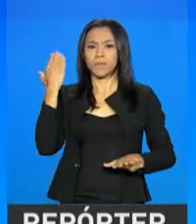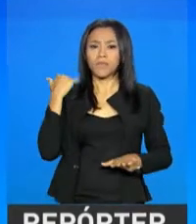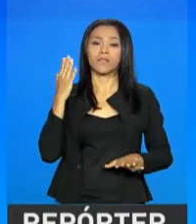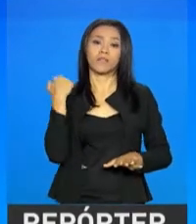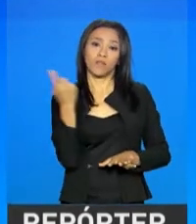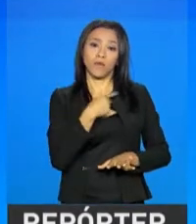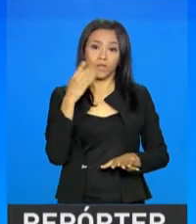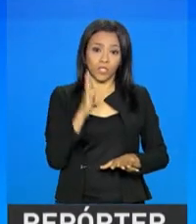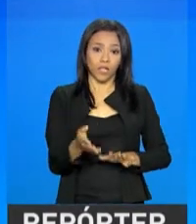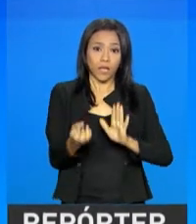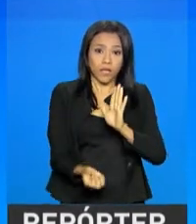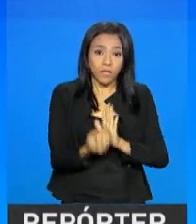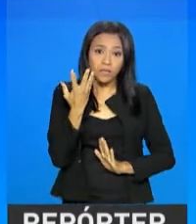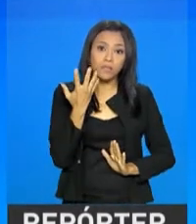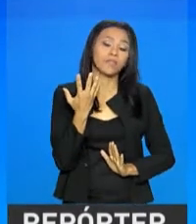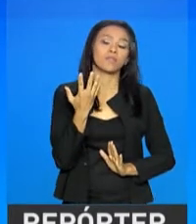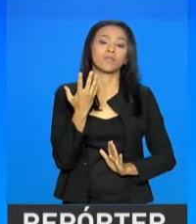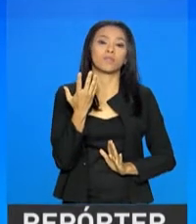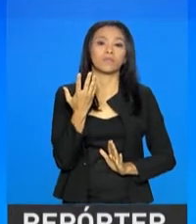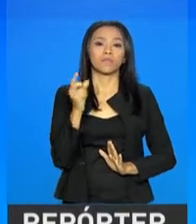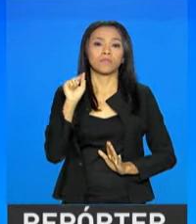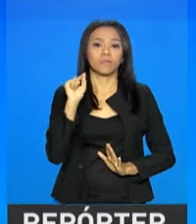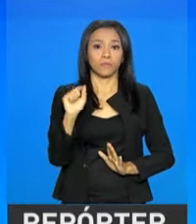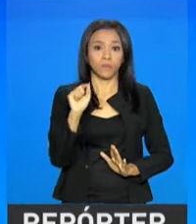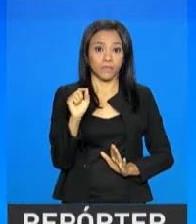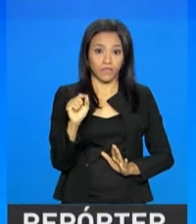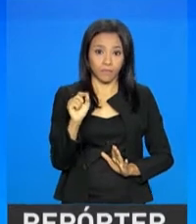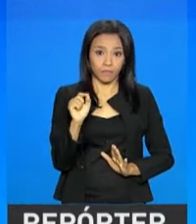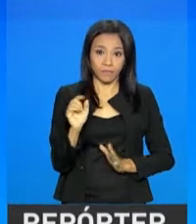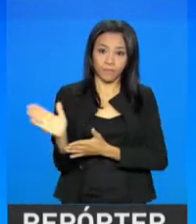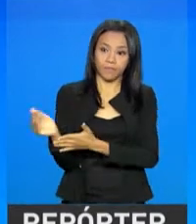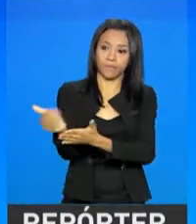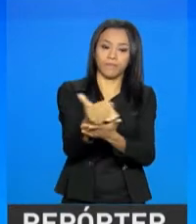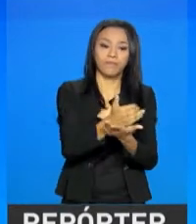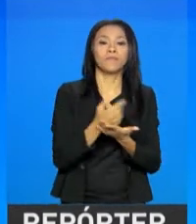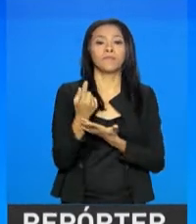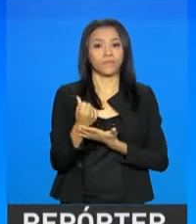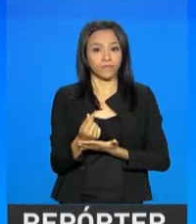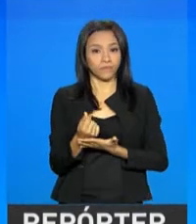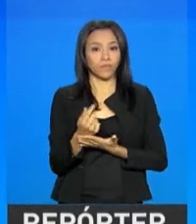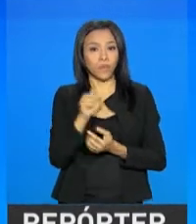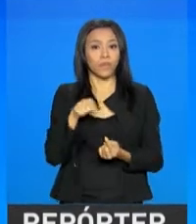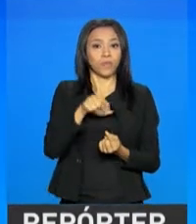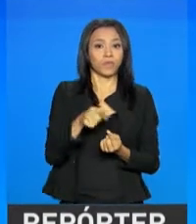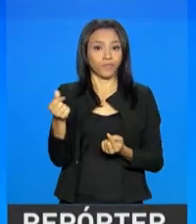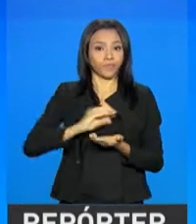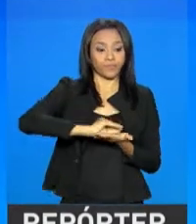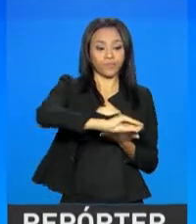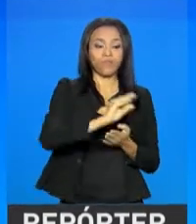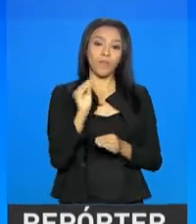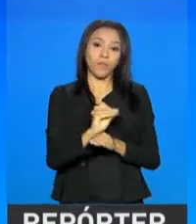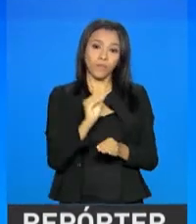um ambicioso processo de captação de recursos para a proteção de nascentes de duas grandes